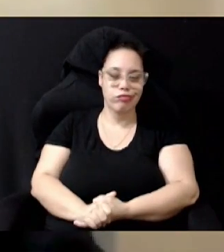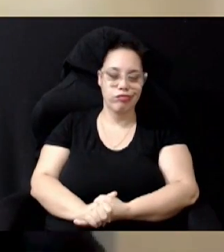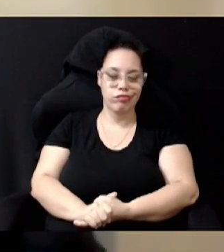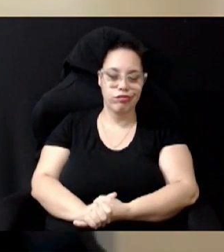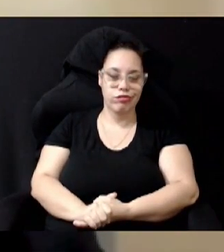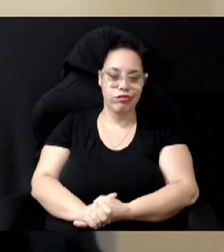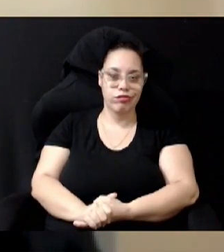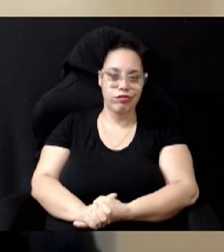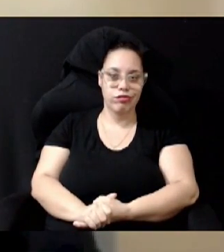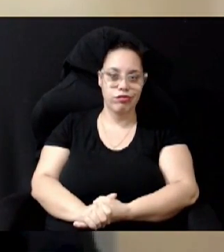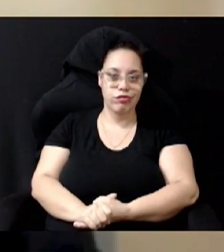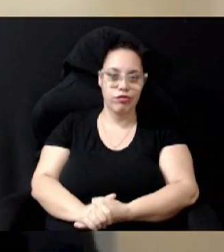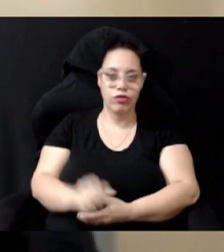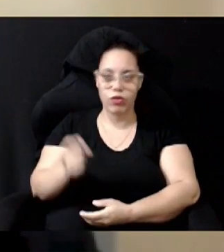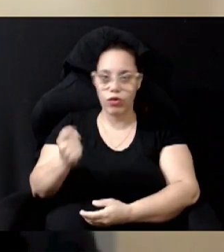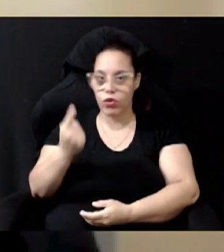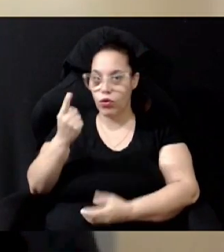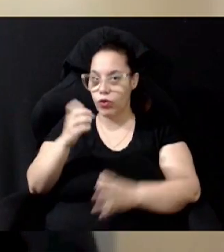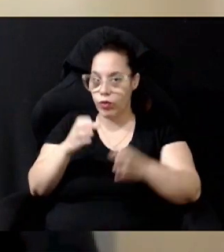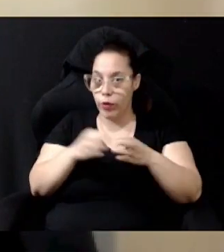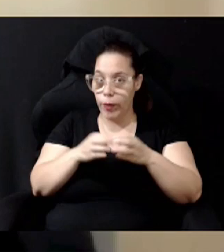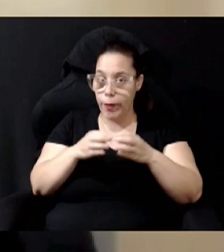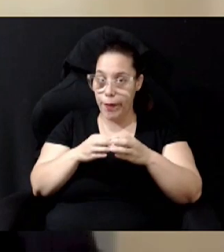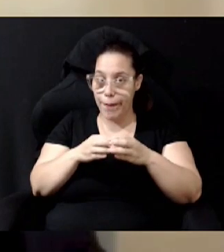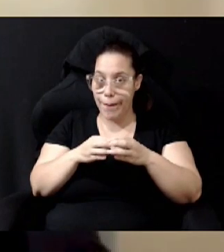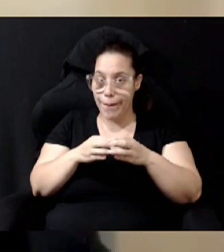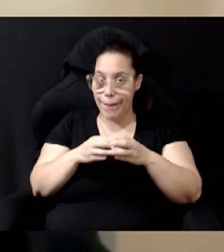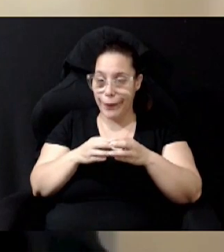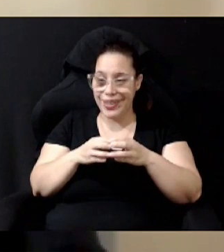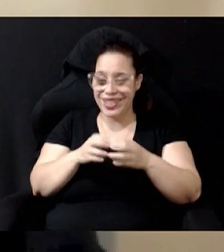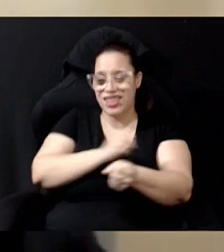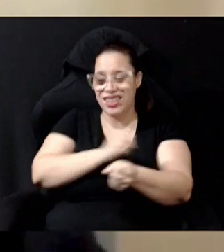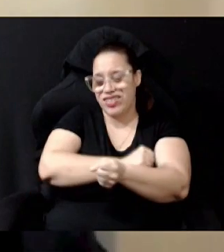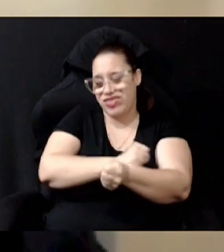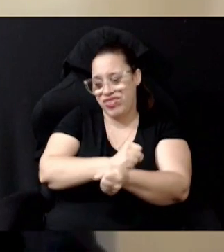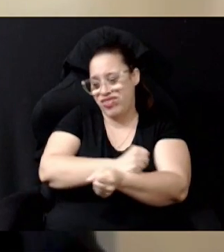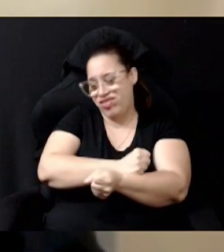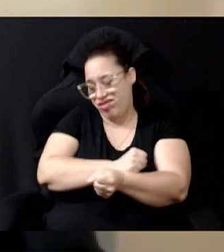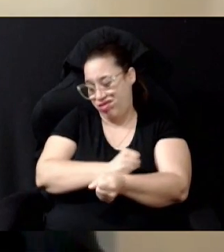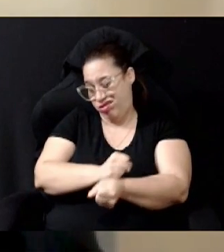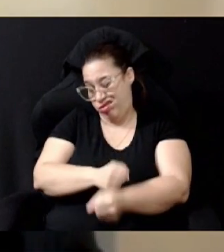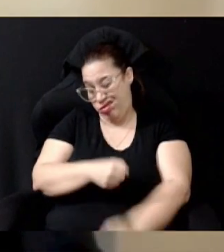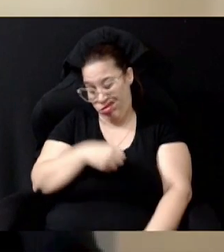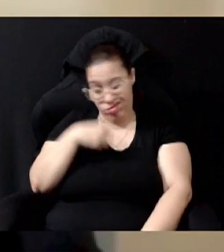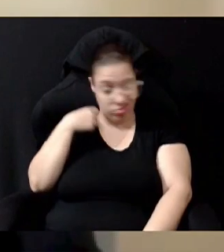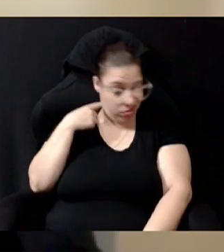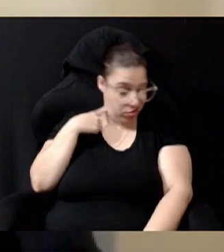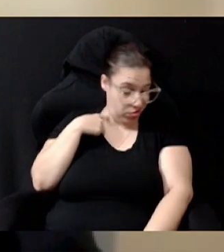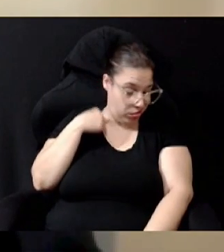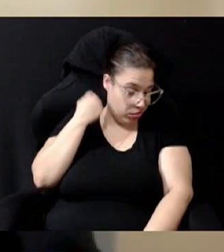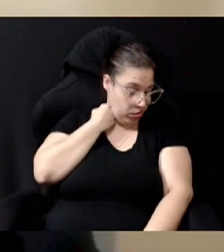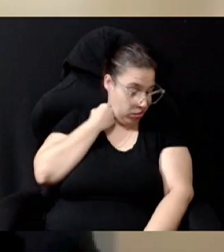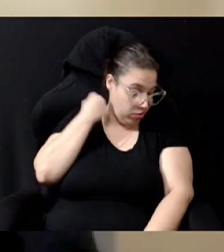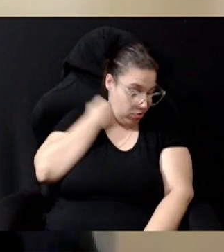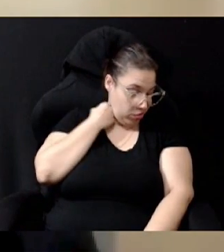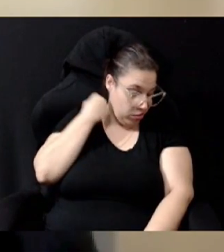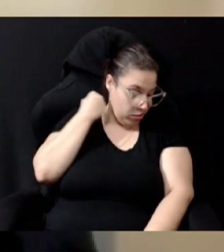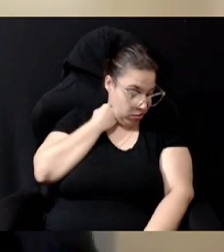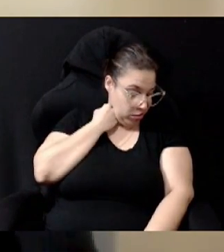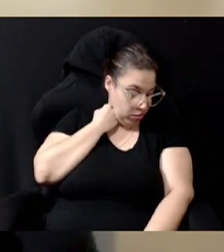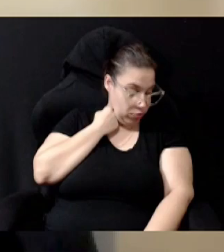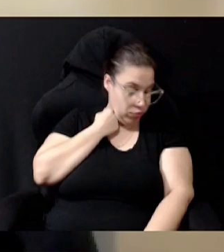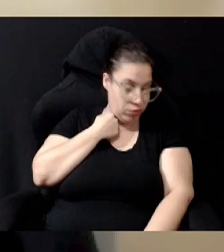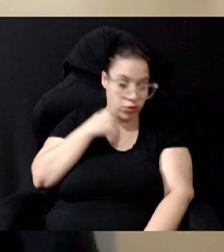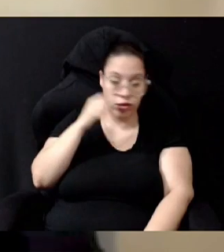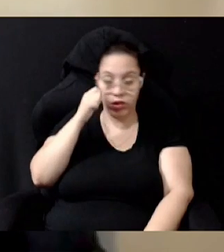Um dos cenários é a questão do incômodo, né? E existe um detalhe que é invariável nas pessoas que têm